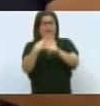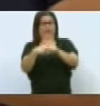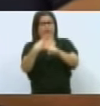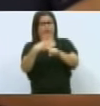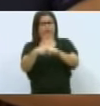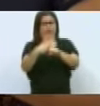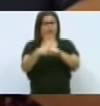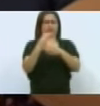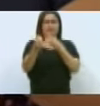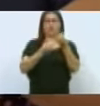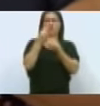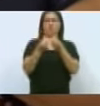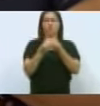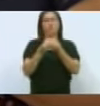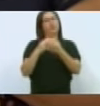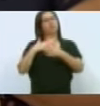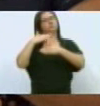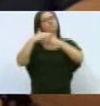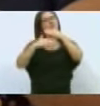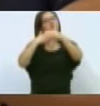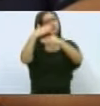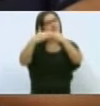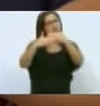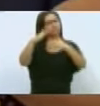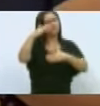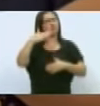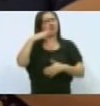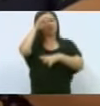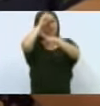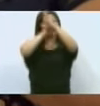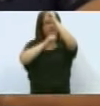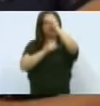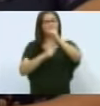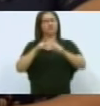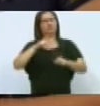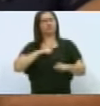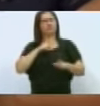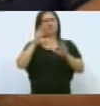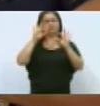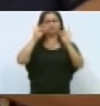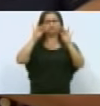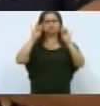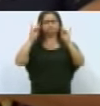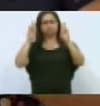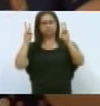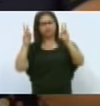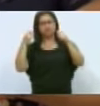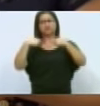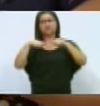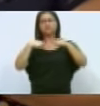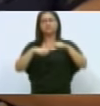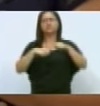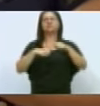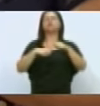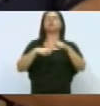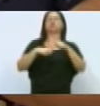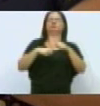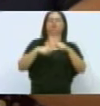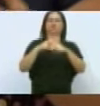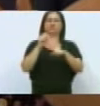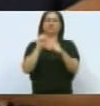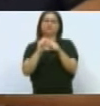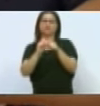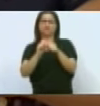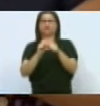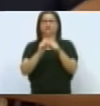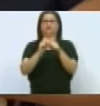isso daí, com o tempo, a pessoa vai desenvolvendo. Existem os exercícios que a gente tem que fazer, sempre com as mãos, que nem eu explico para eles, né?